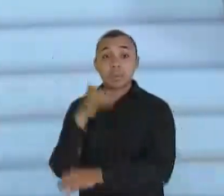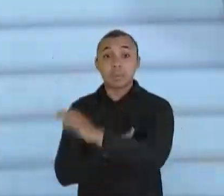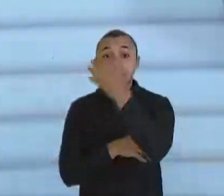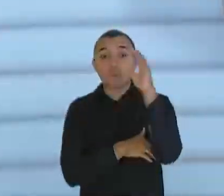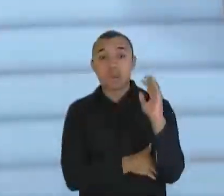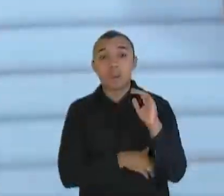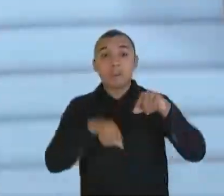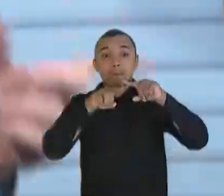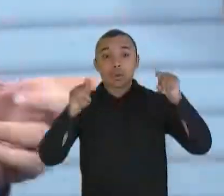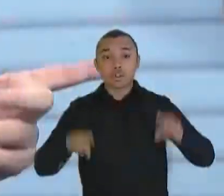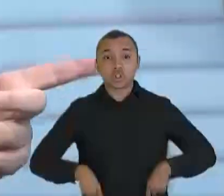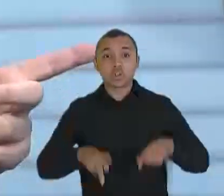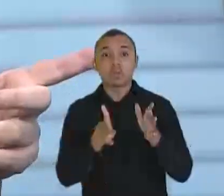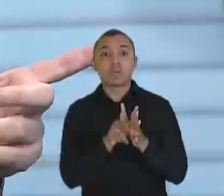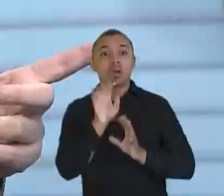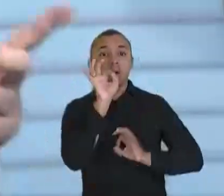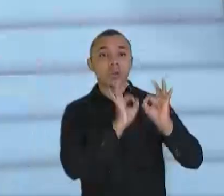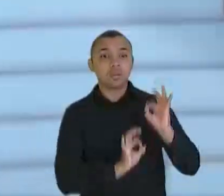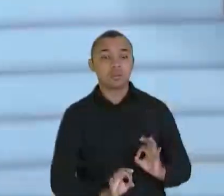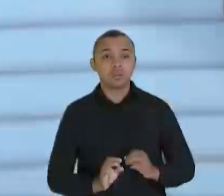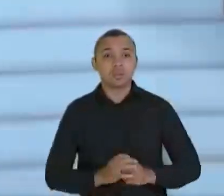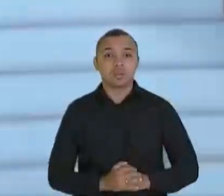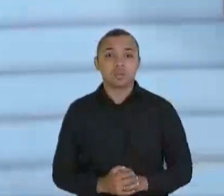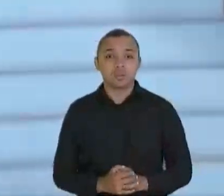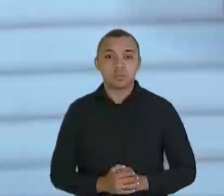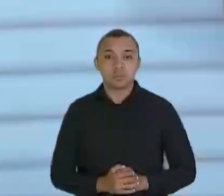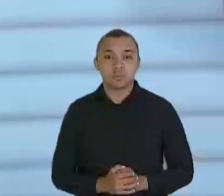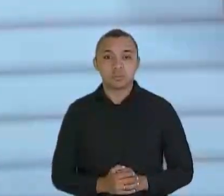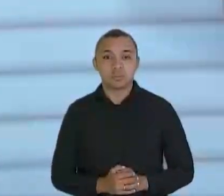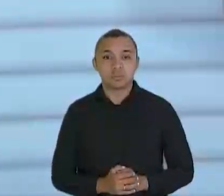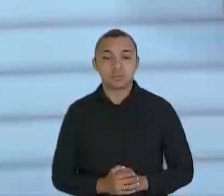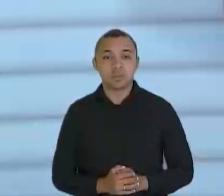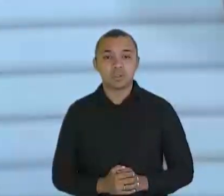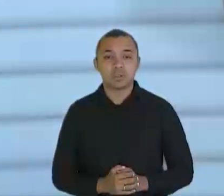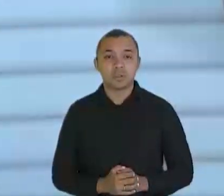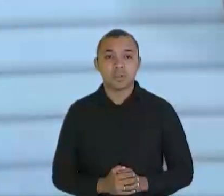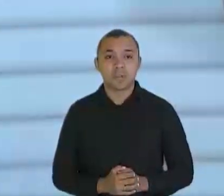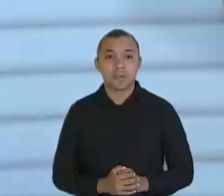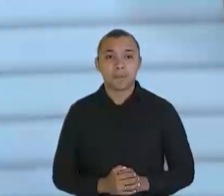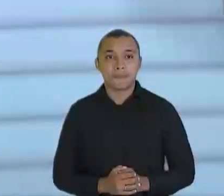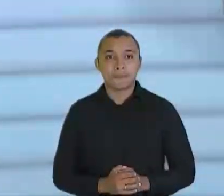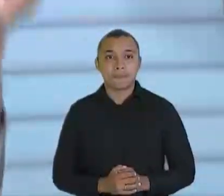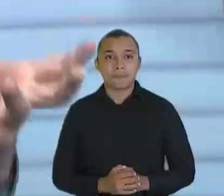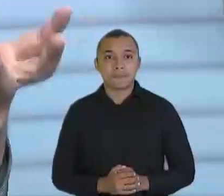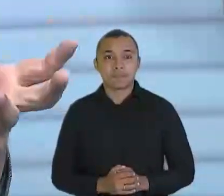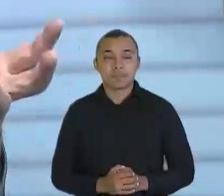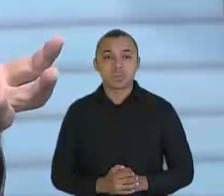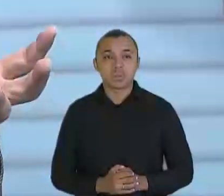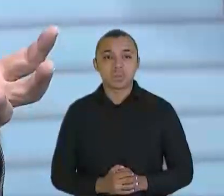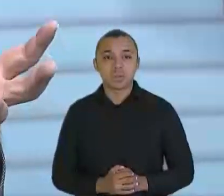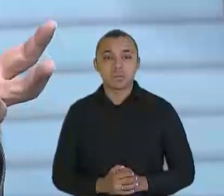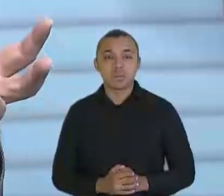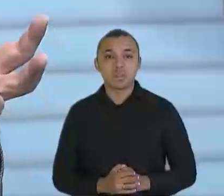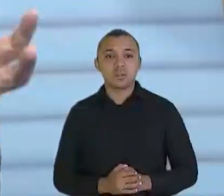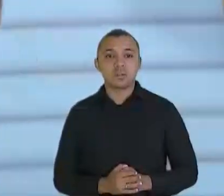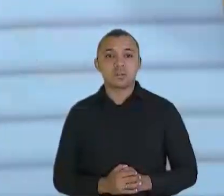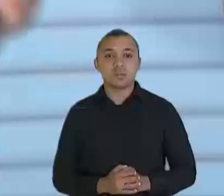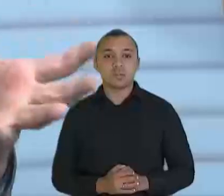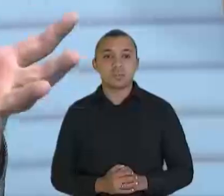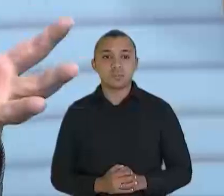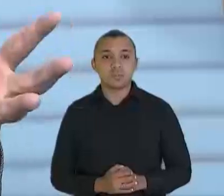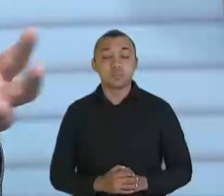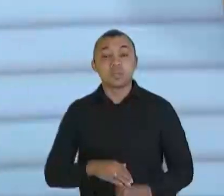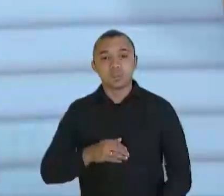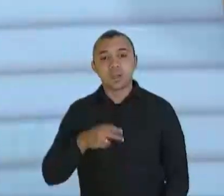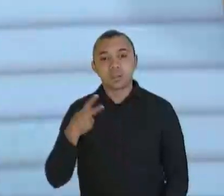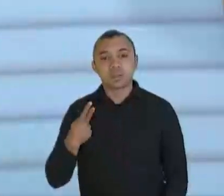nação, a gente quer respeito à diversidade, aos direitos humanos, respeito às minorias. Ou seja, nós queremos uma sociedade mais complexa e que tenha